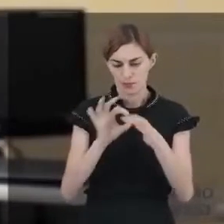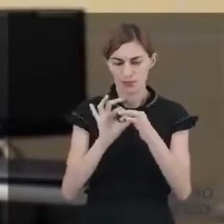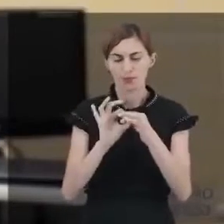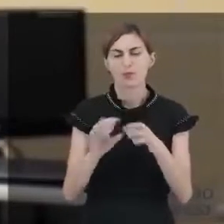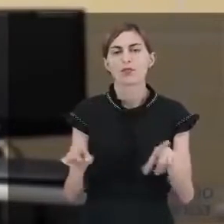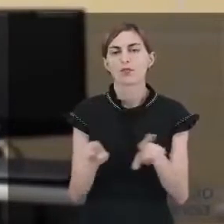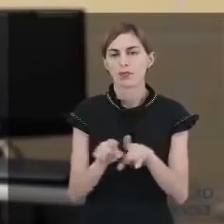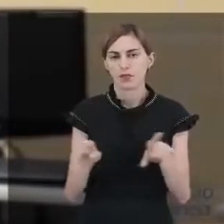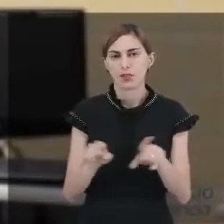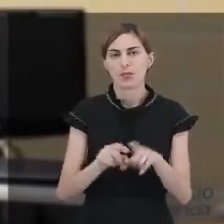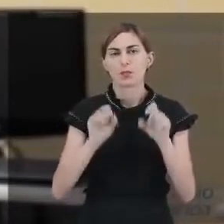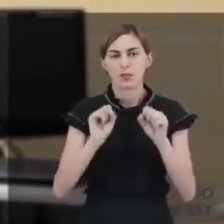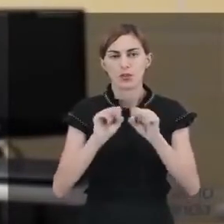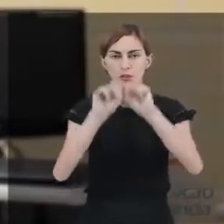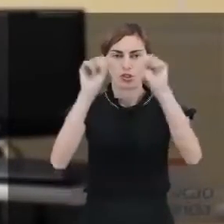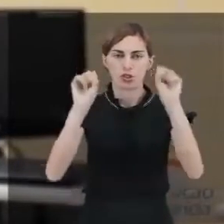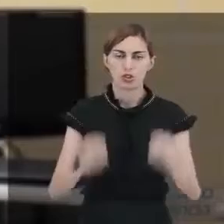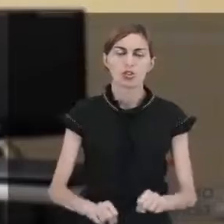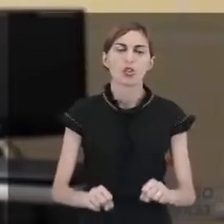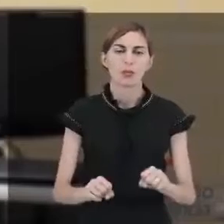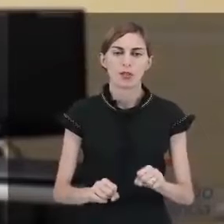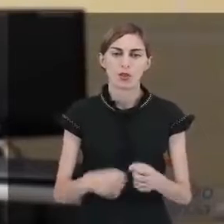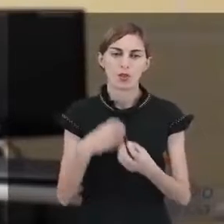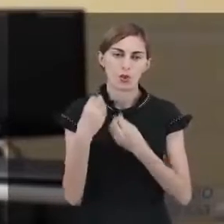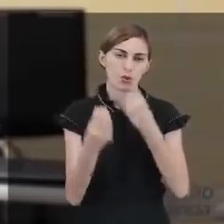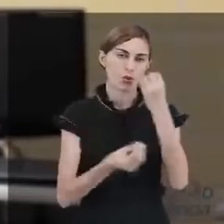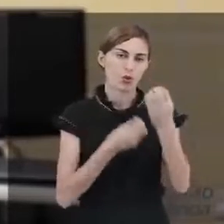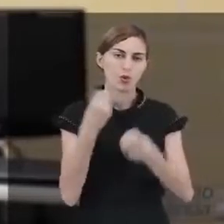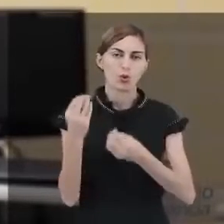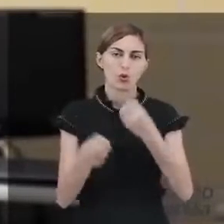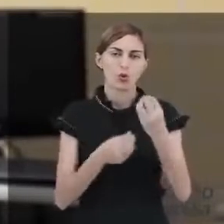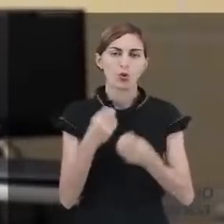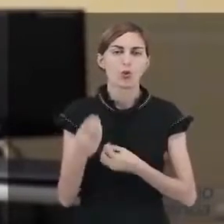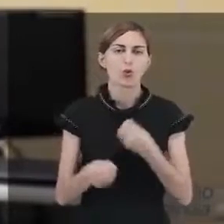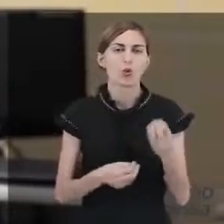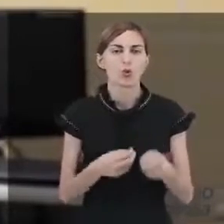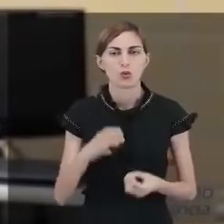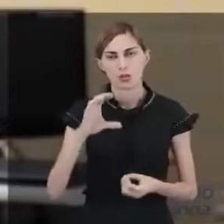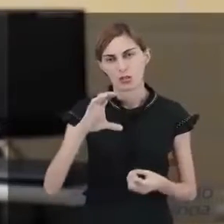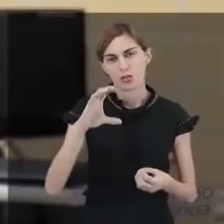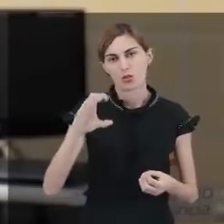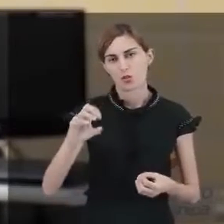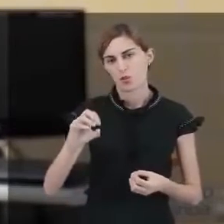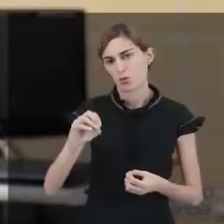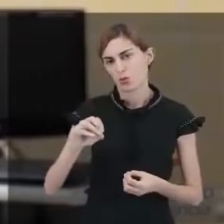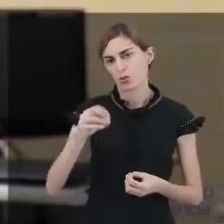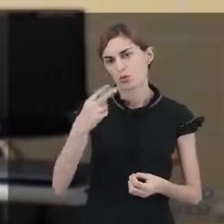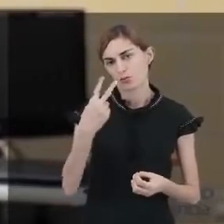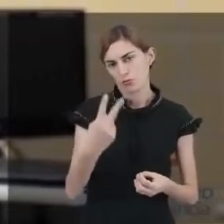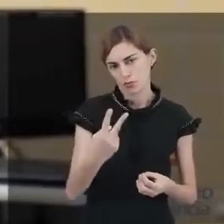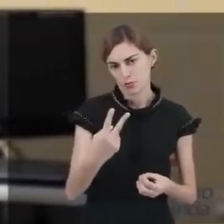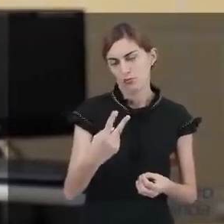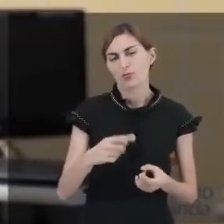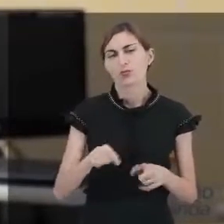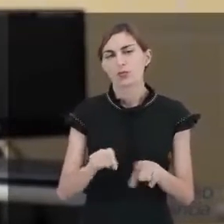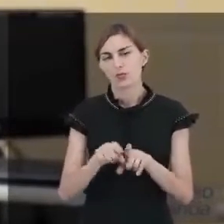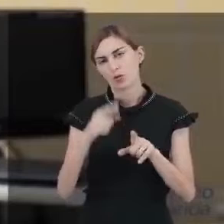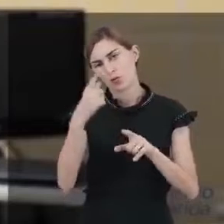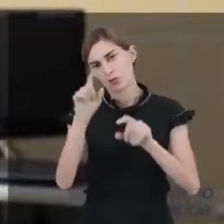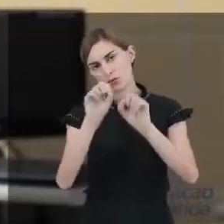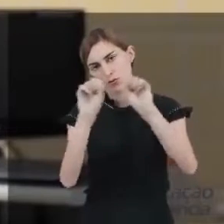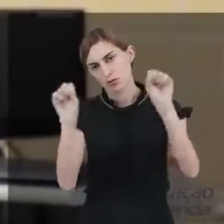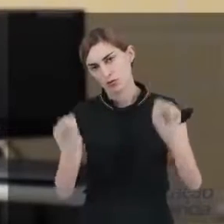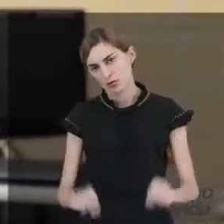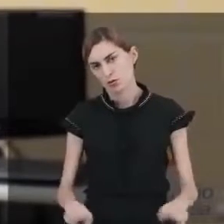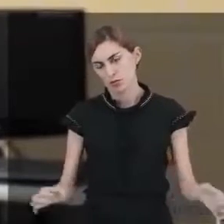pode acionar sistemas automáticos, como CO2, sistema de CO2, como sistema de sprinkler, como outros sistemas